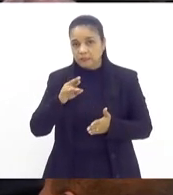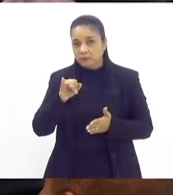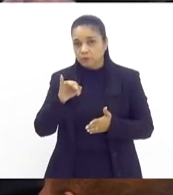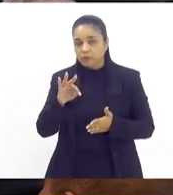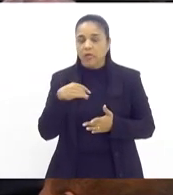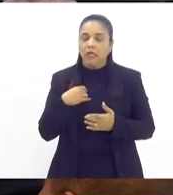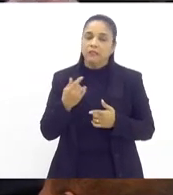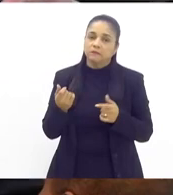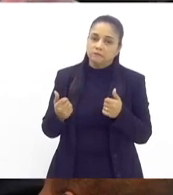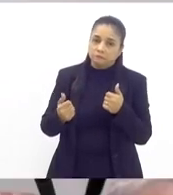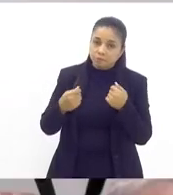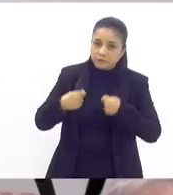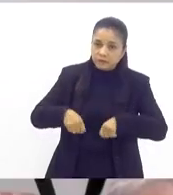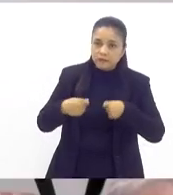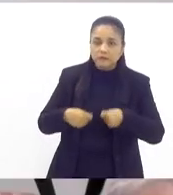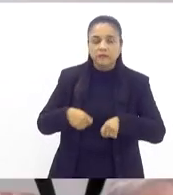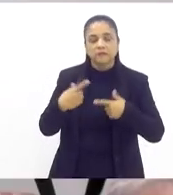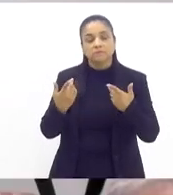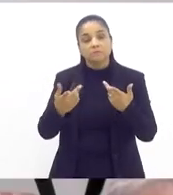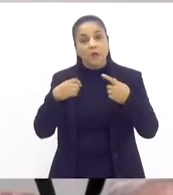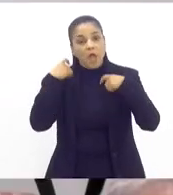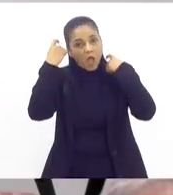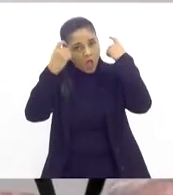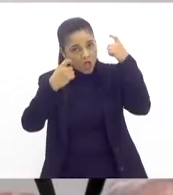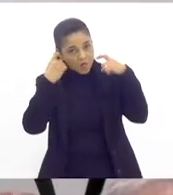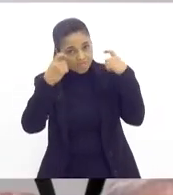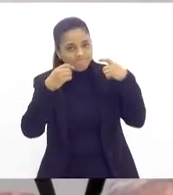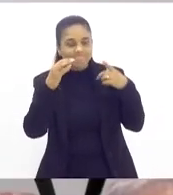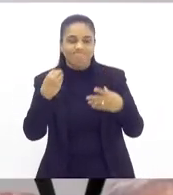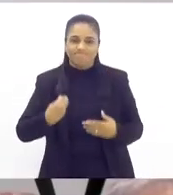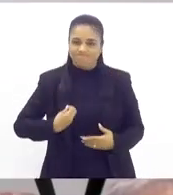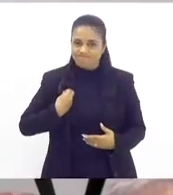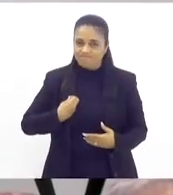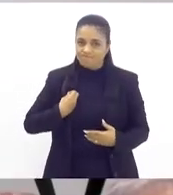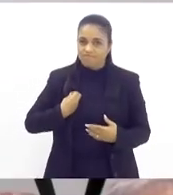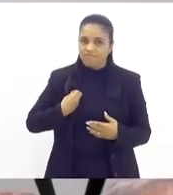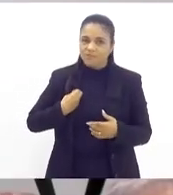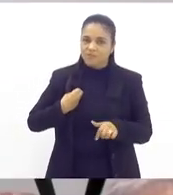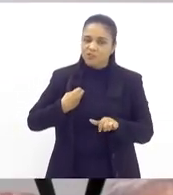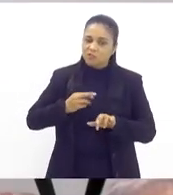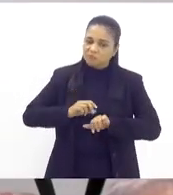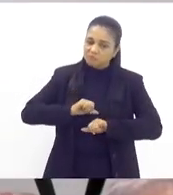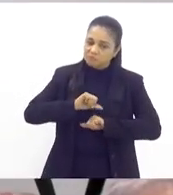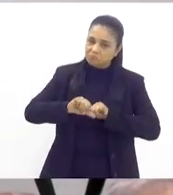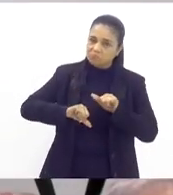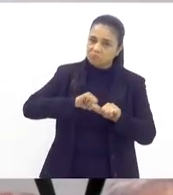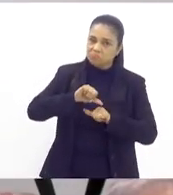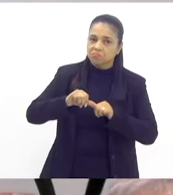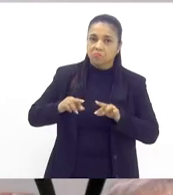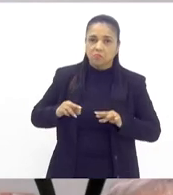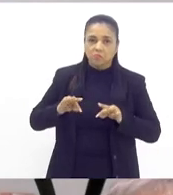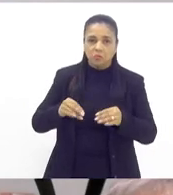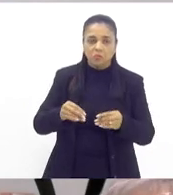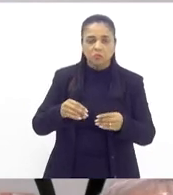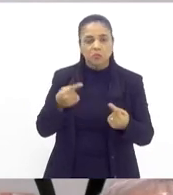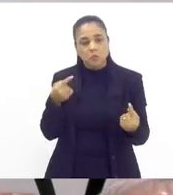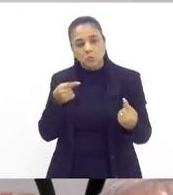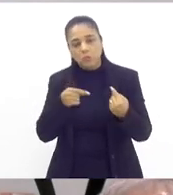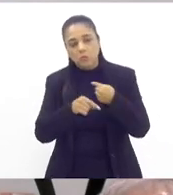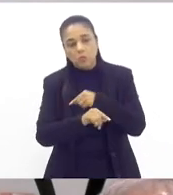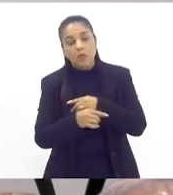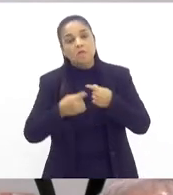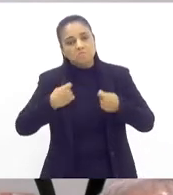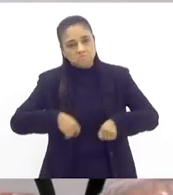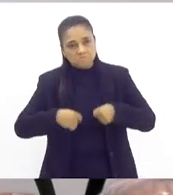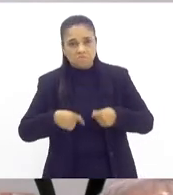nacional, mas existe uma preocupação com relação à criação de novas distorções e a necessidade de discussão desse